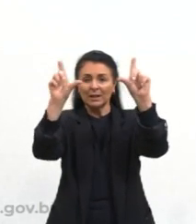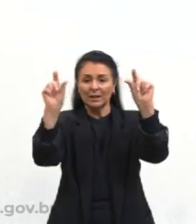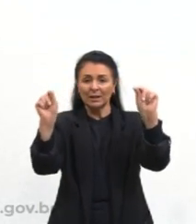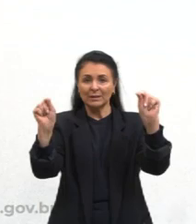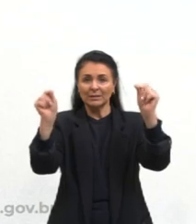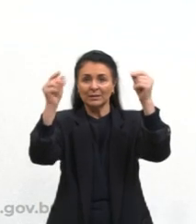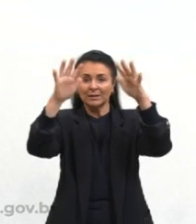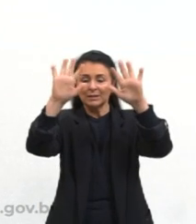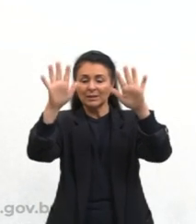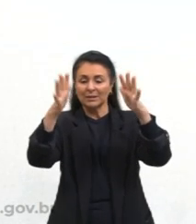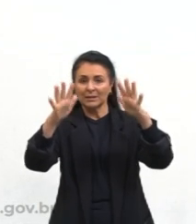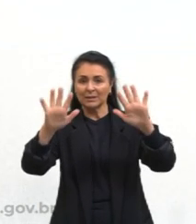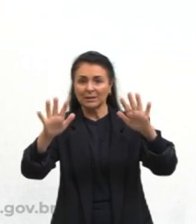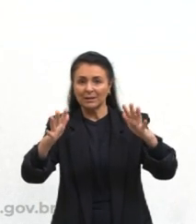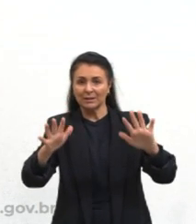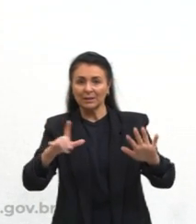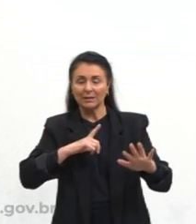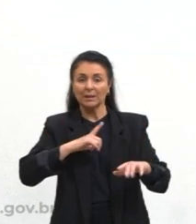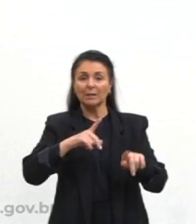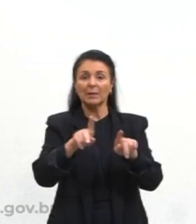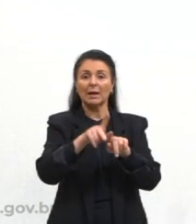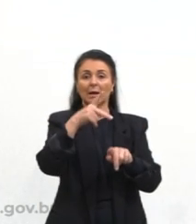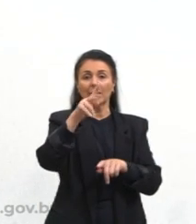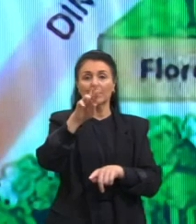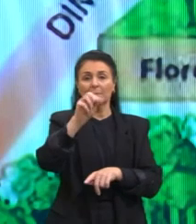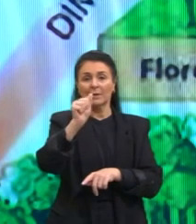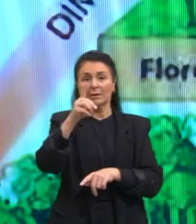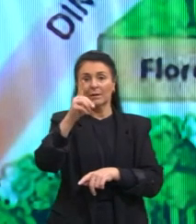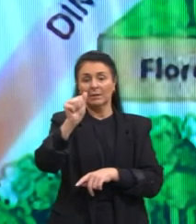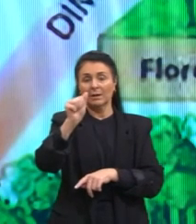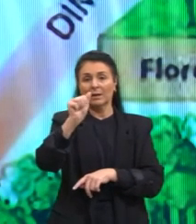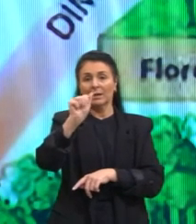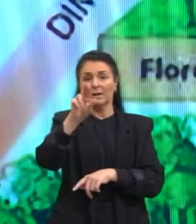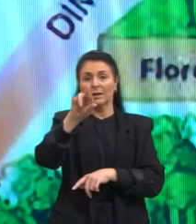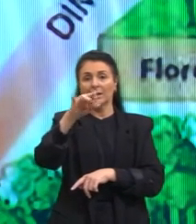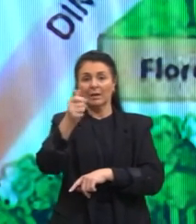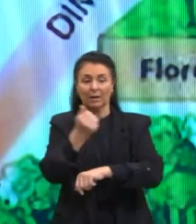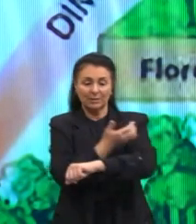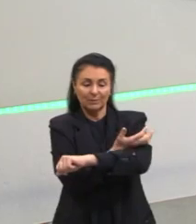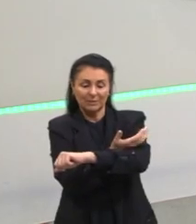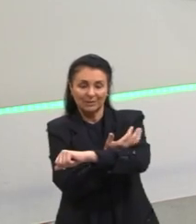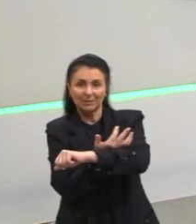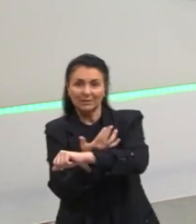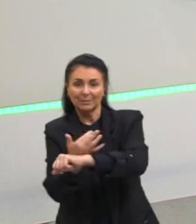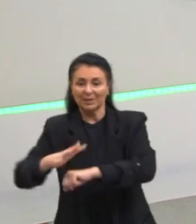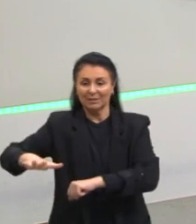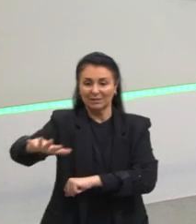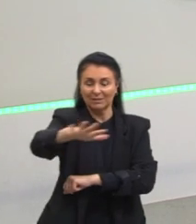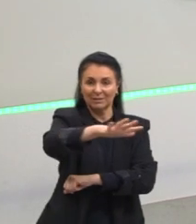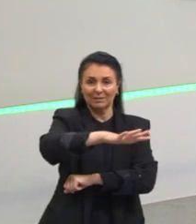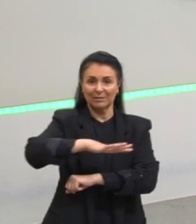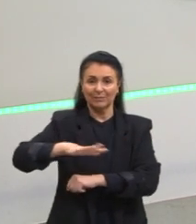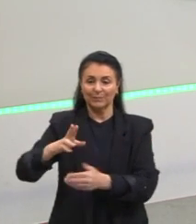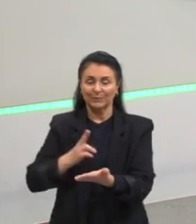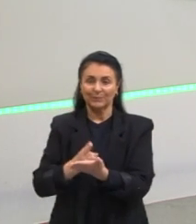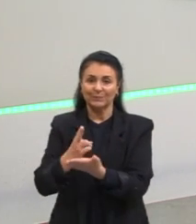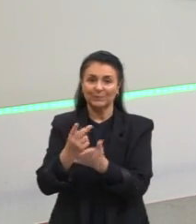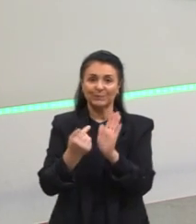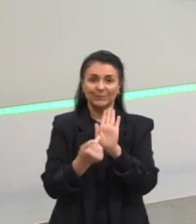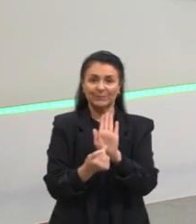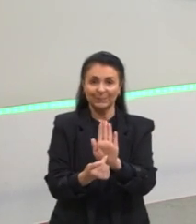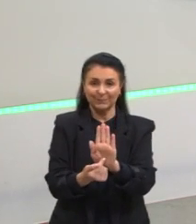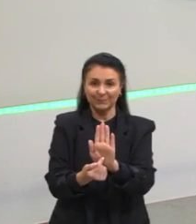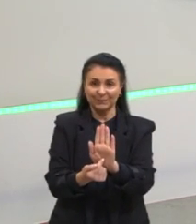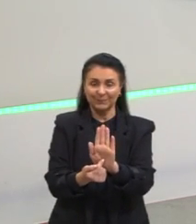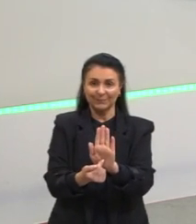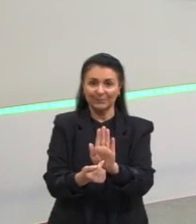aí nós temos a pradaria né que são Campos aí de de gramíneas tá vamos dar continuidade Então vamos mostrar aqui ó